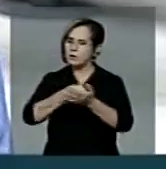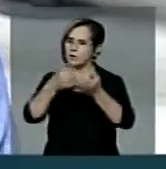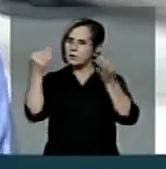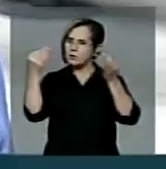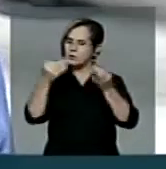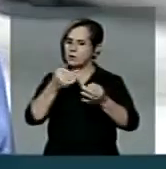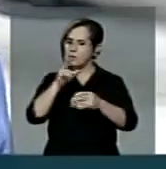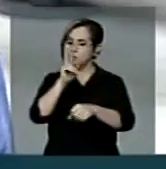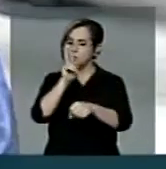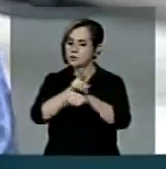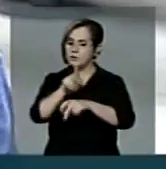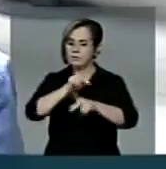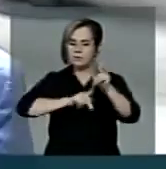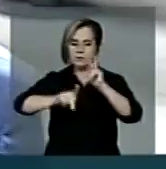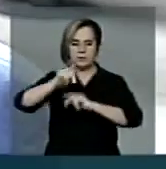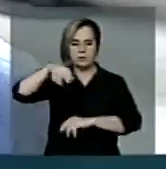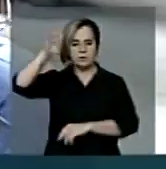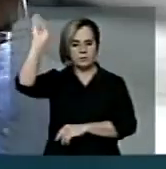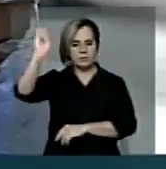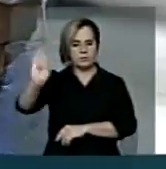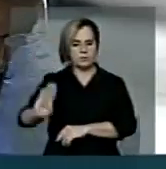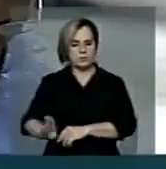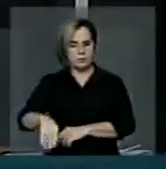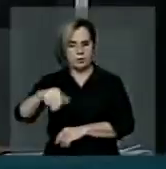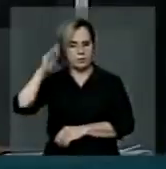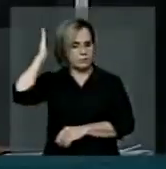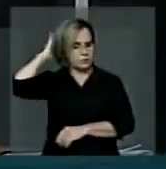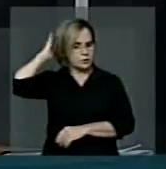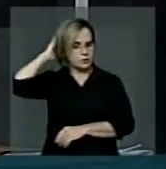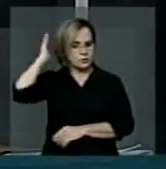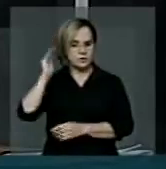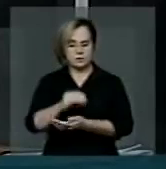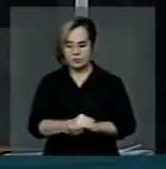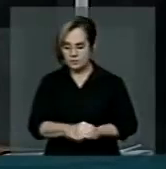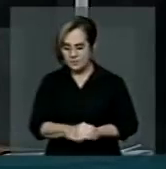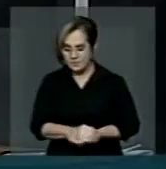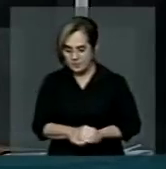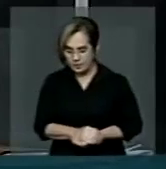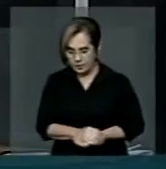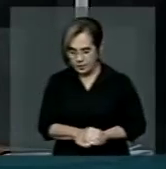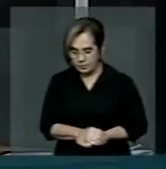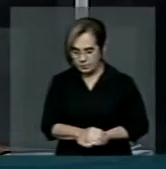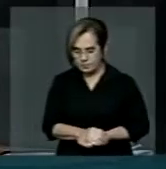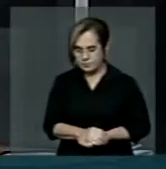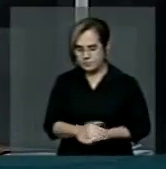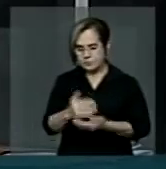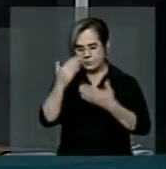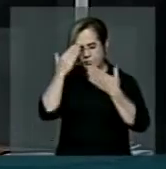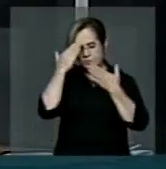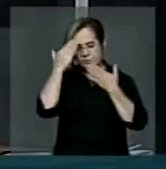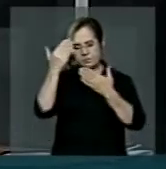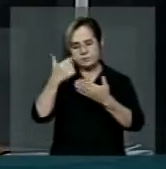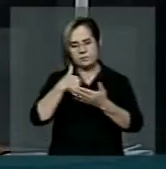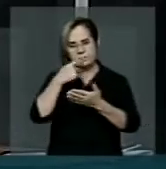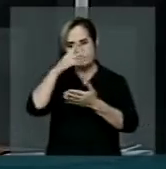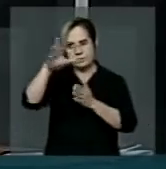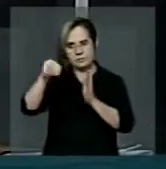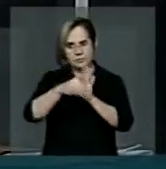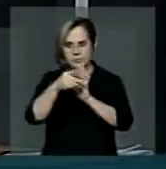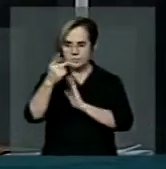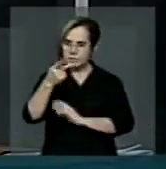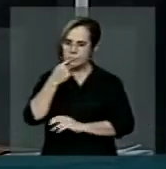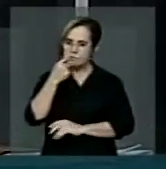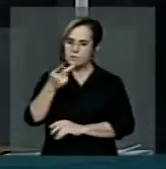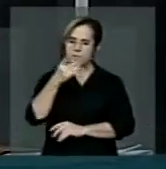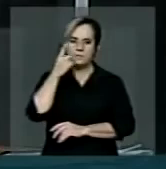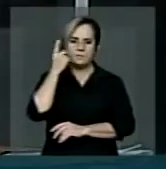defender os povos indígenas. Obrigado. Eu agradeço e incluo no meu pronunciamento a sua fala,